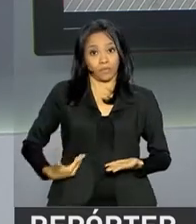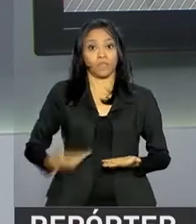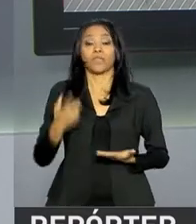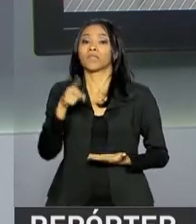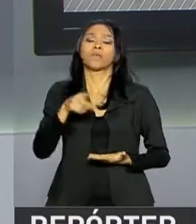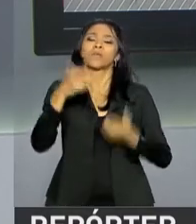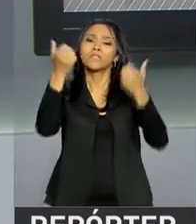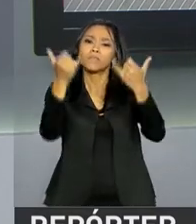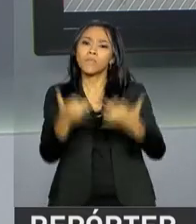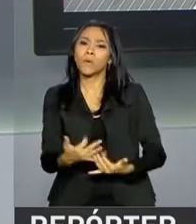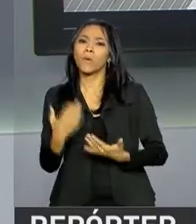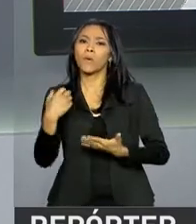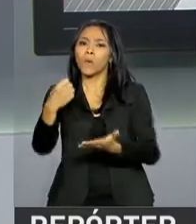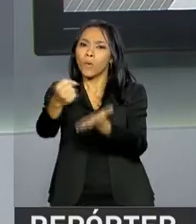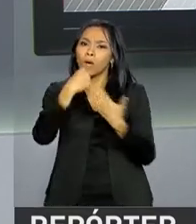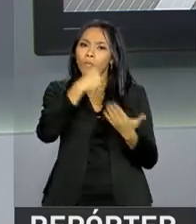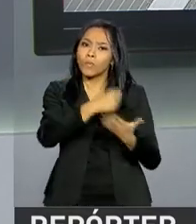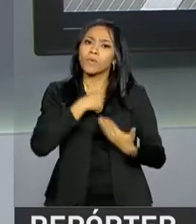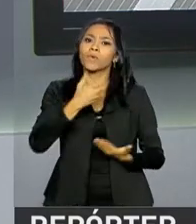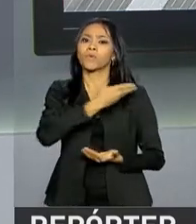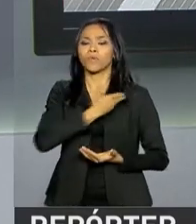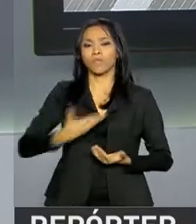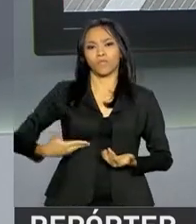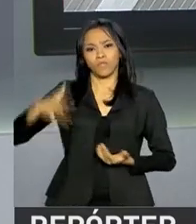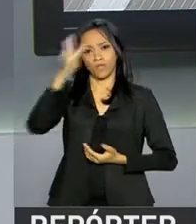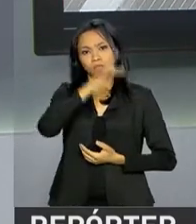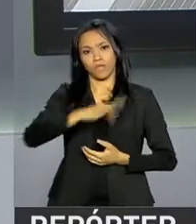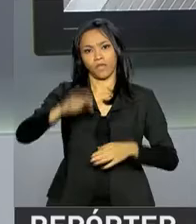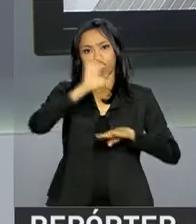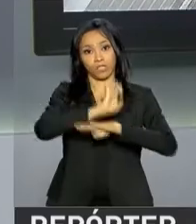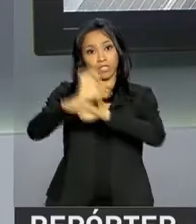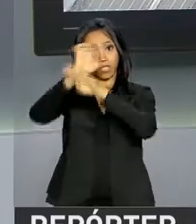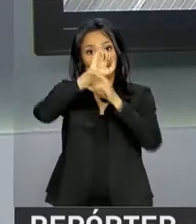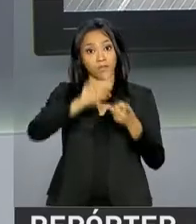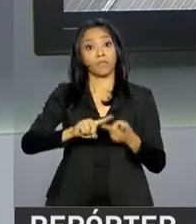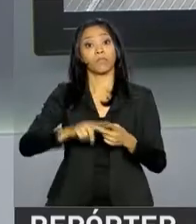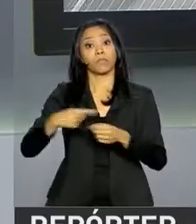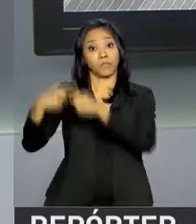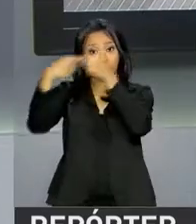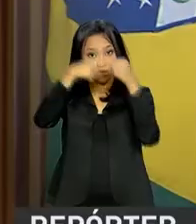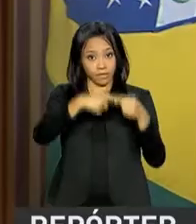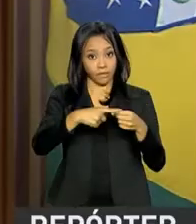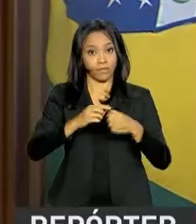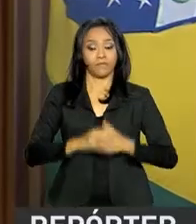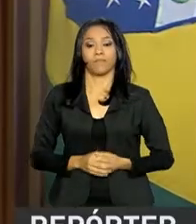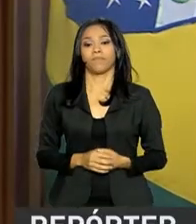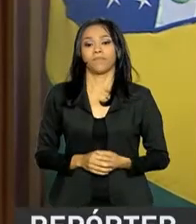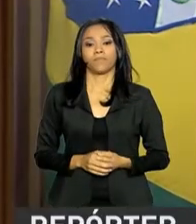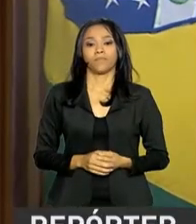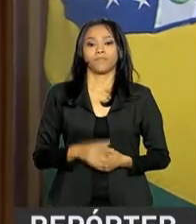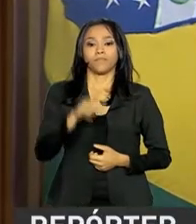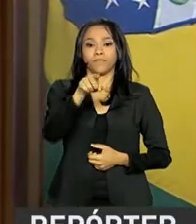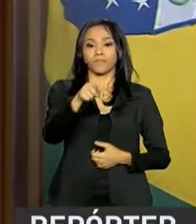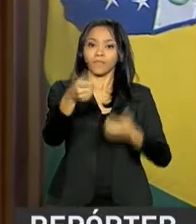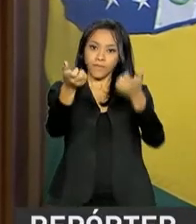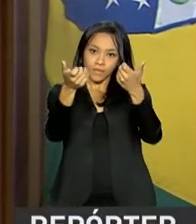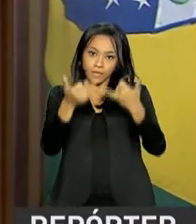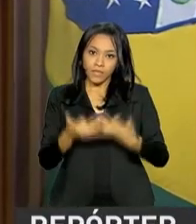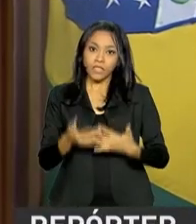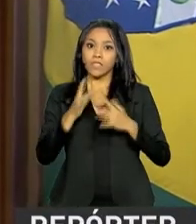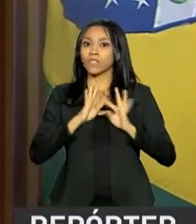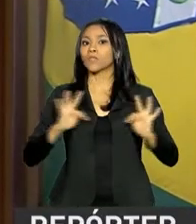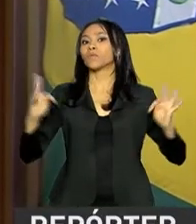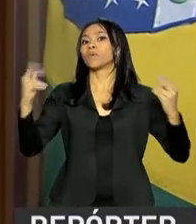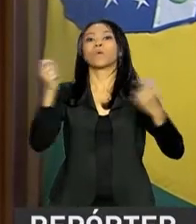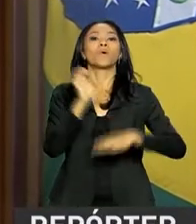da cooperação entre os governos federal estaduais e municipais os estados todos também